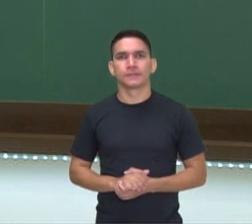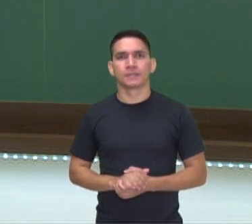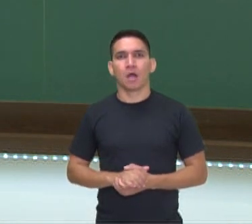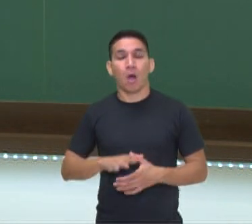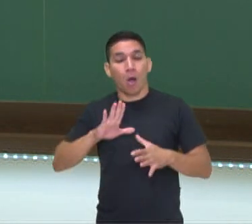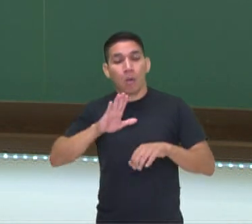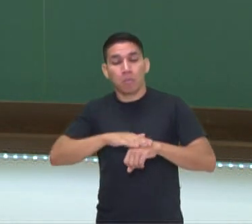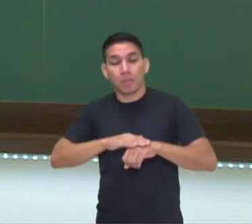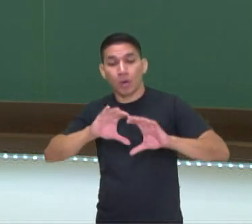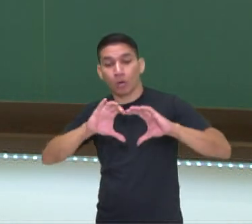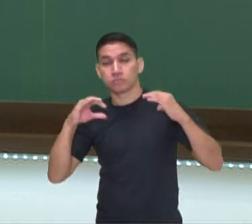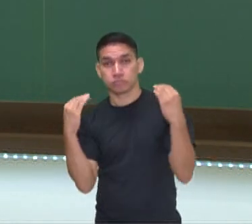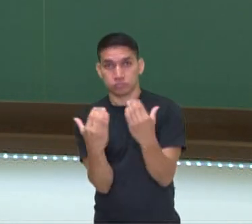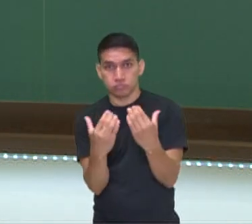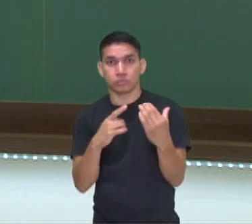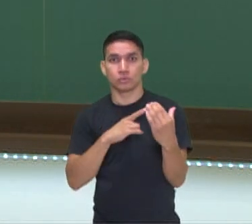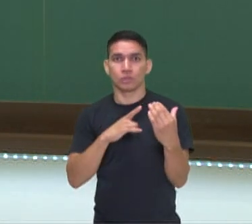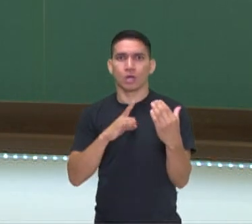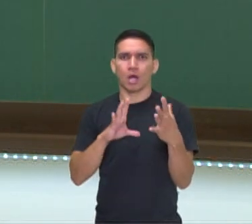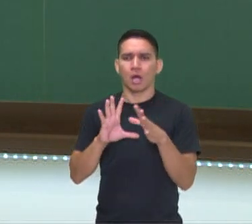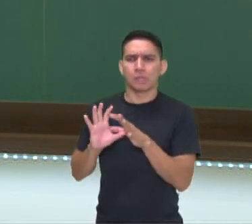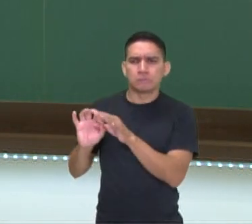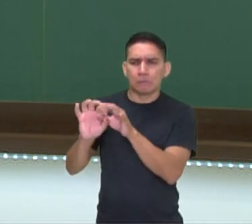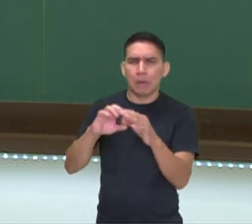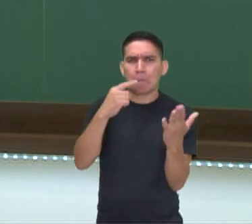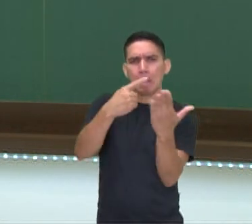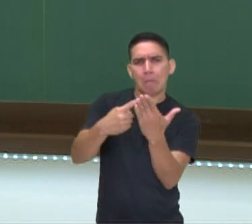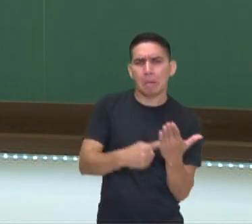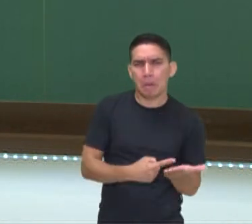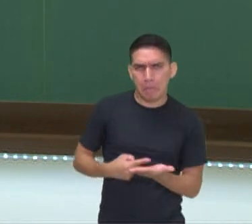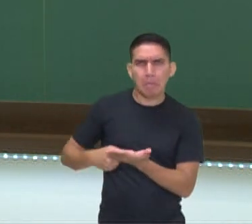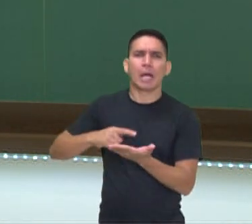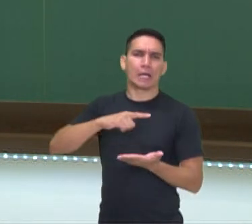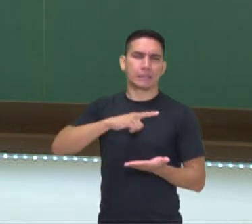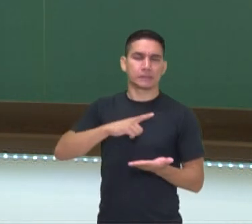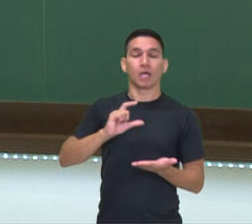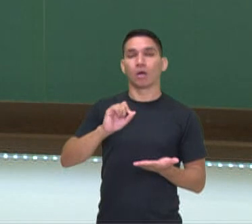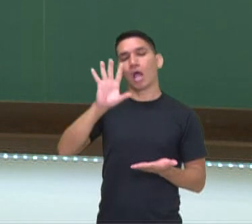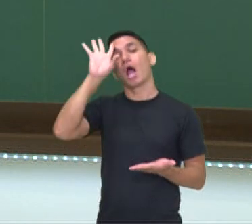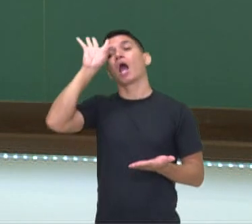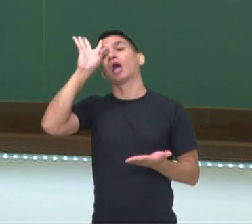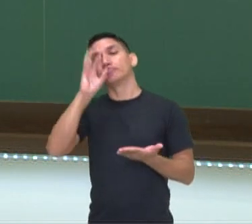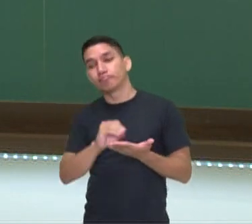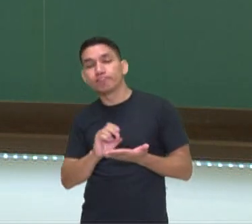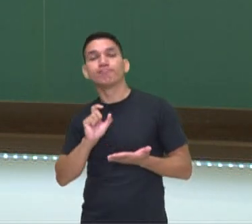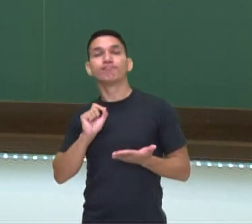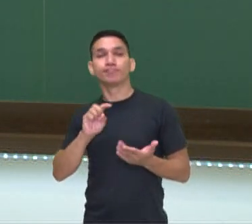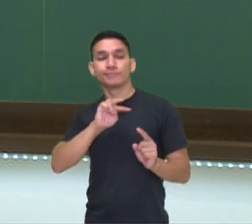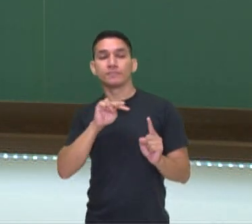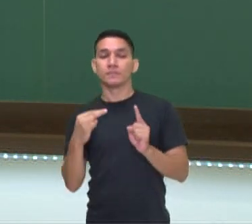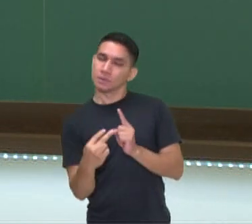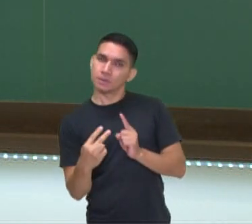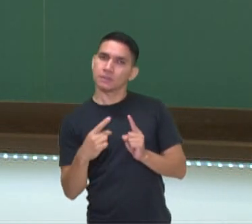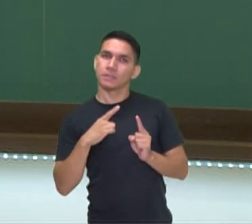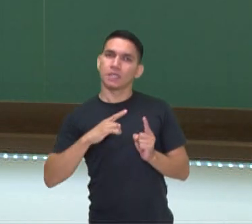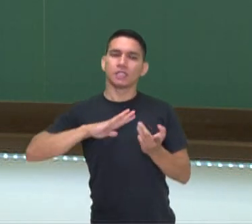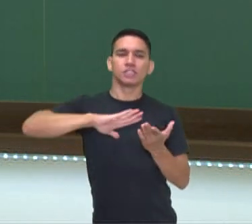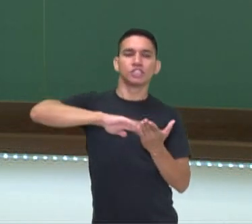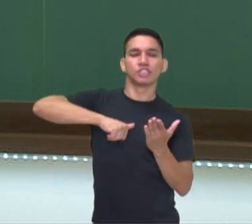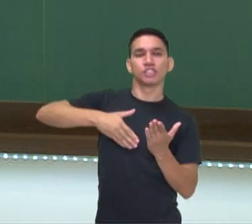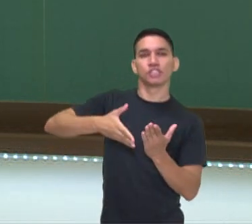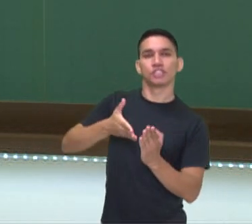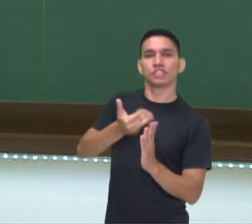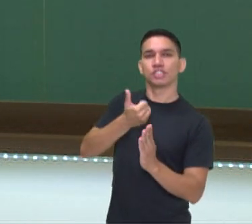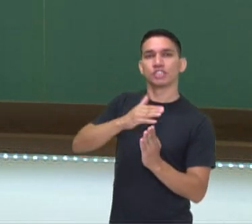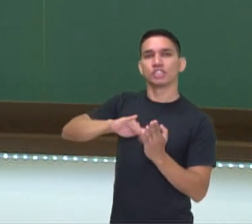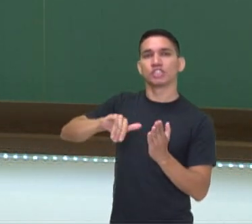desse concílio, que eles determinam várias coisas, né? Ele tem a concepção de tirar do que